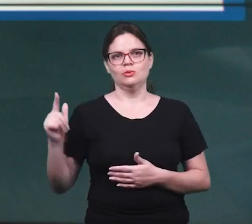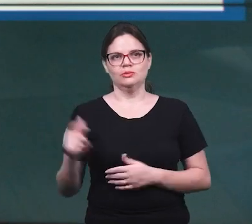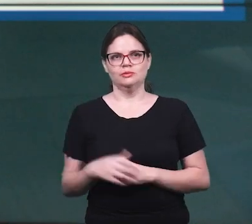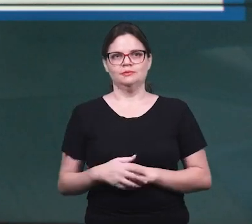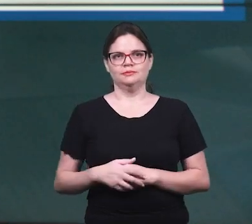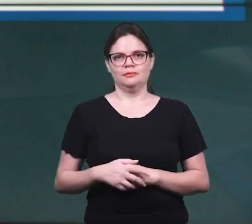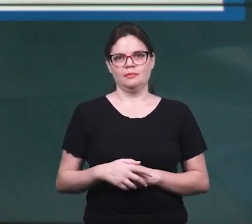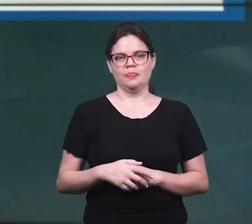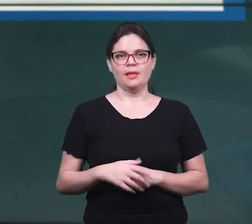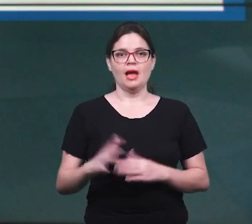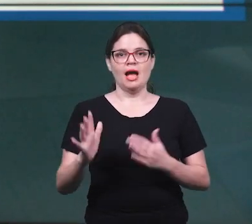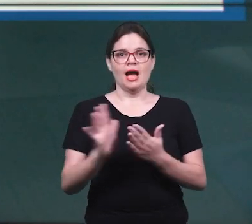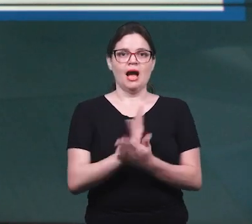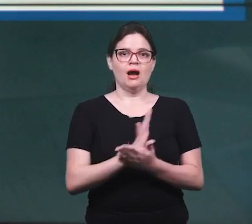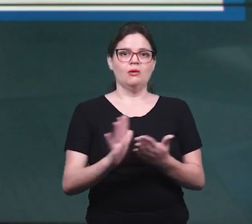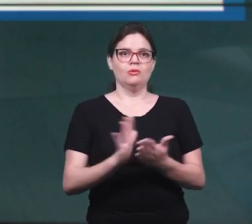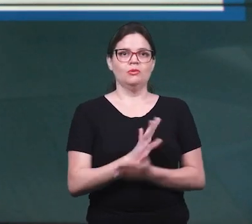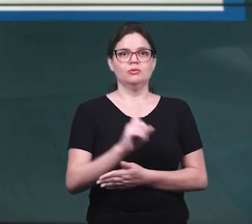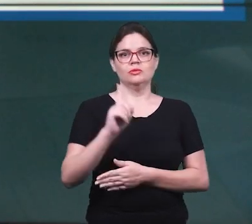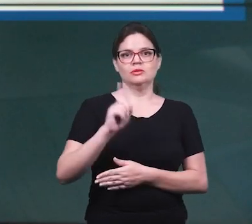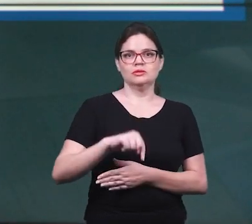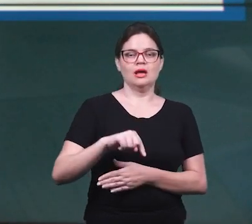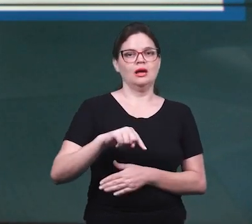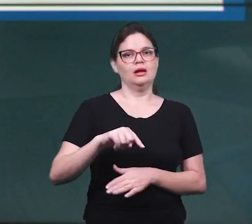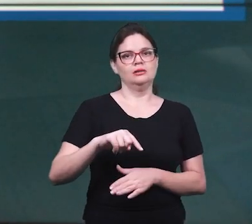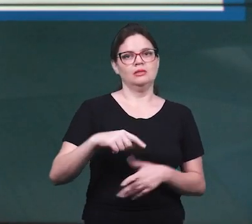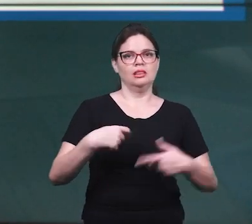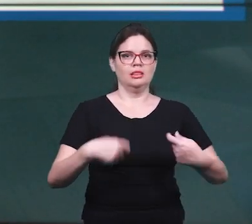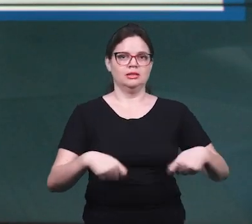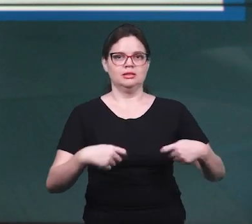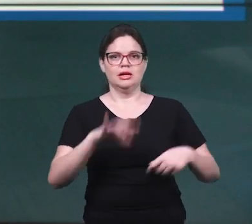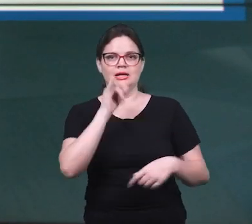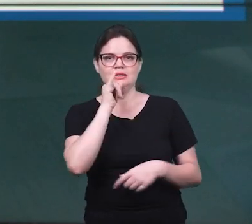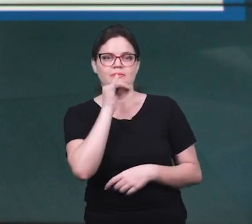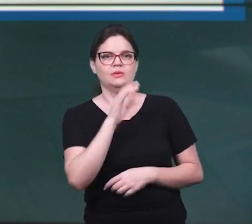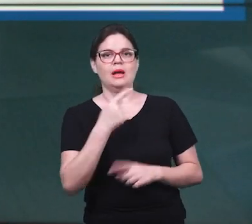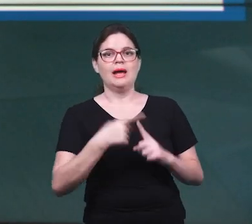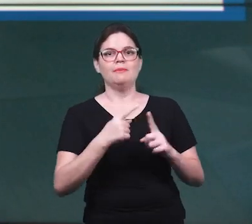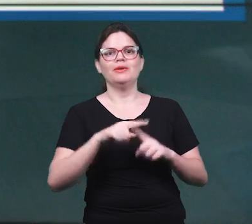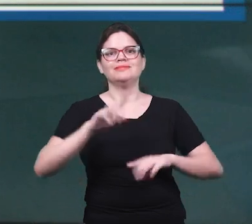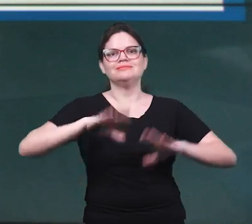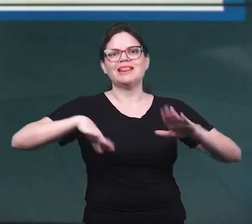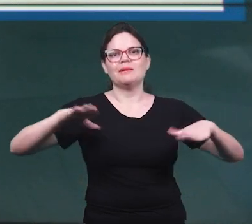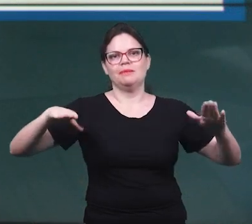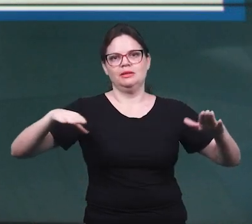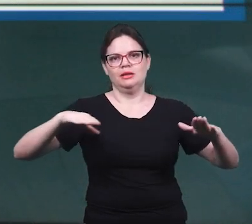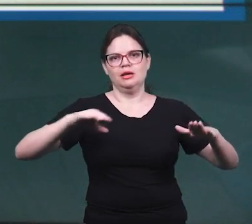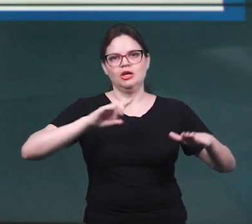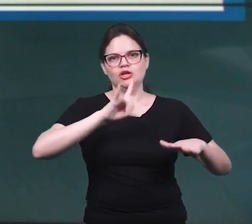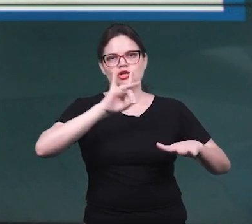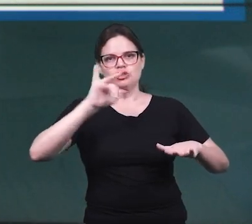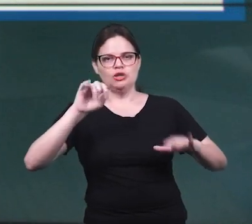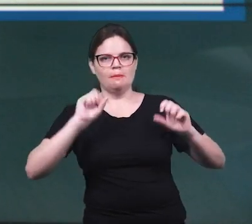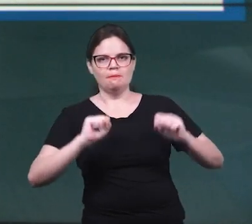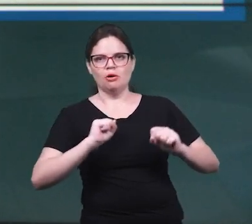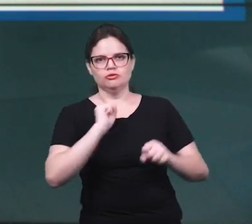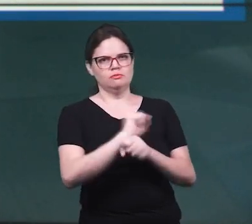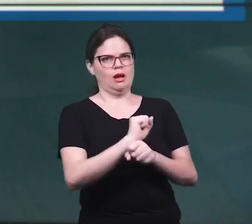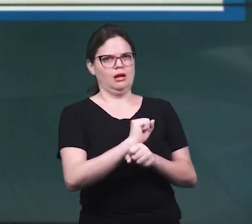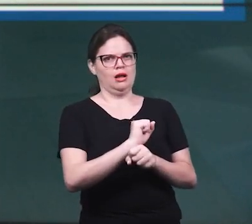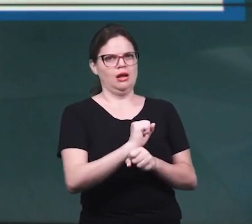gastos necessários. Eles são variáveis. Numa hora, se eu precisar tirar, eu posso tirar. E eu vou continuar vivendo,